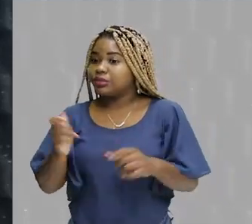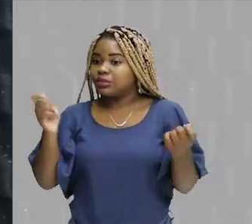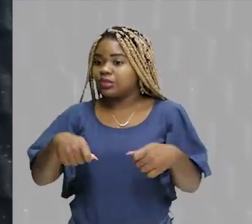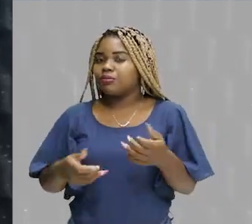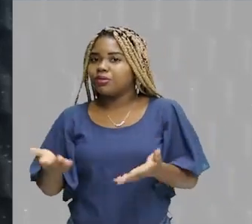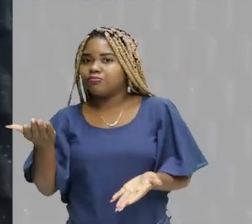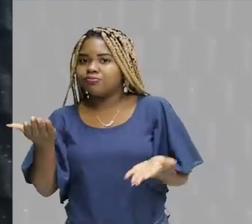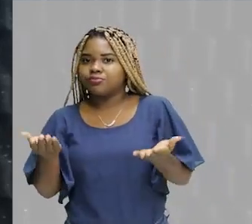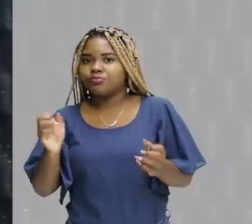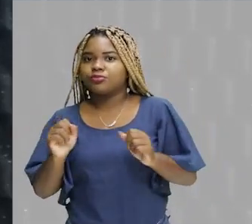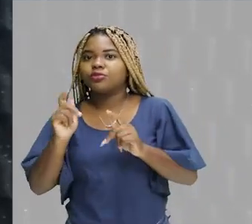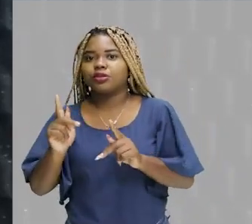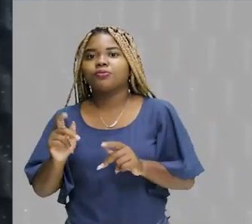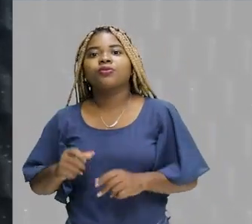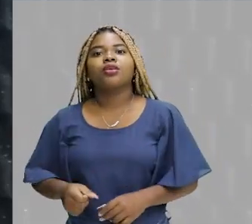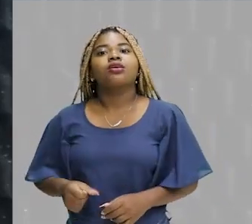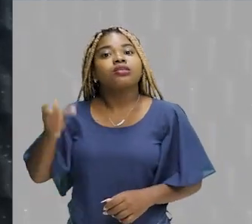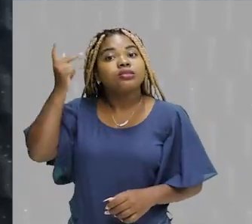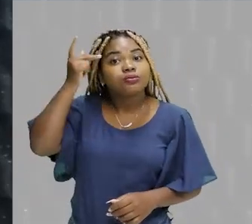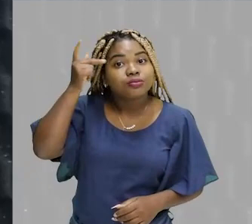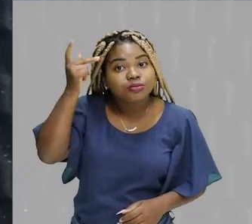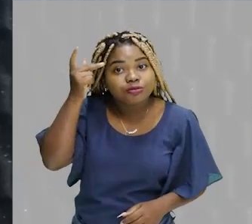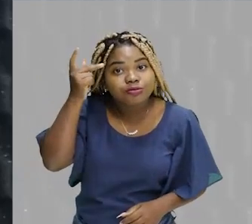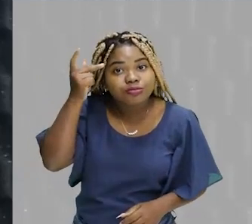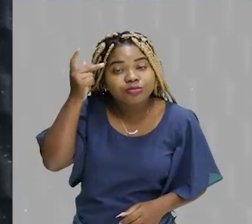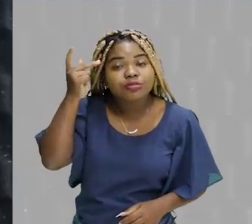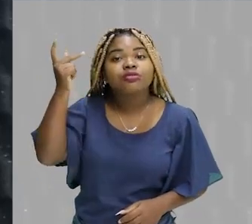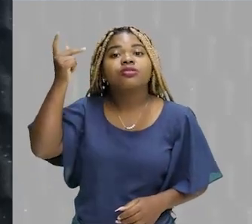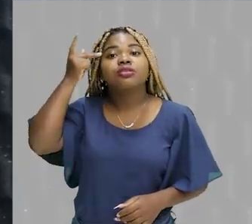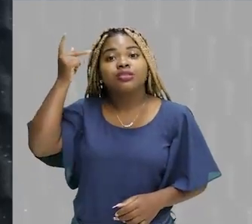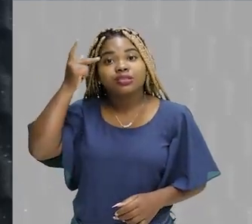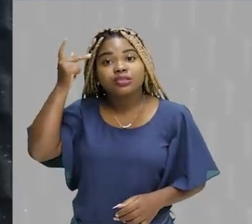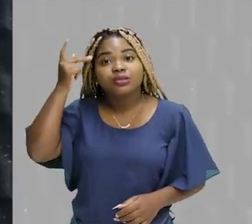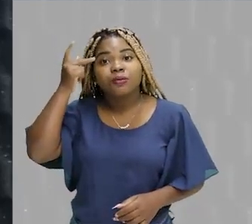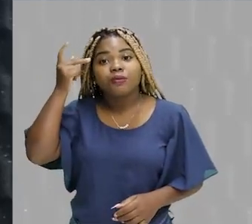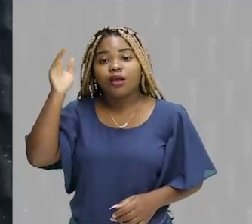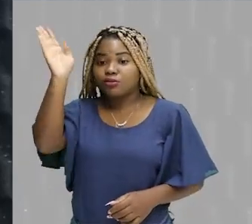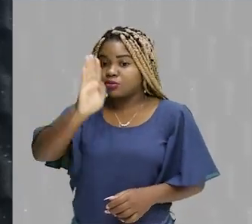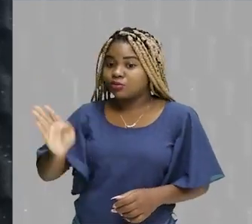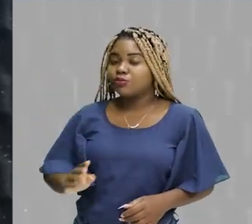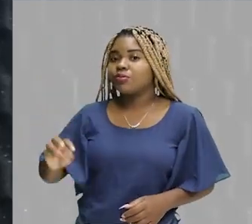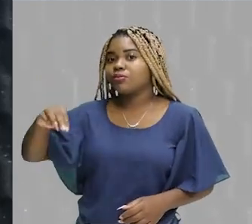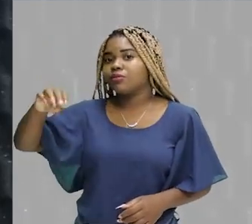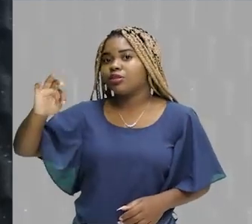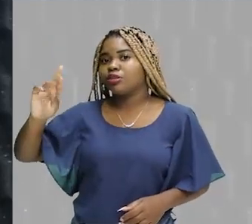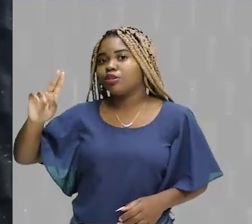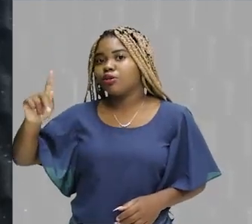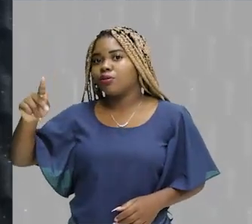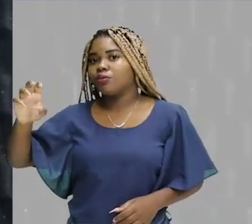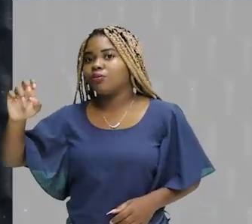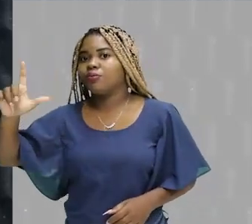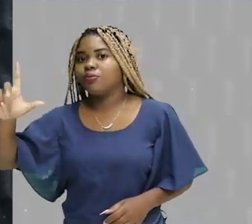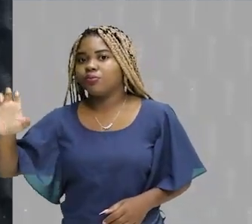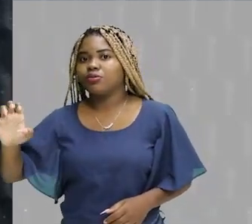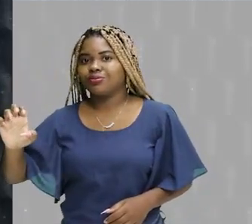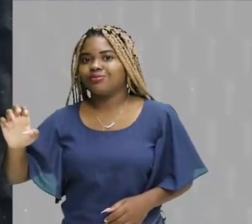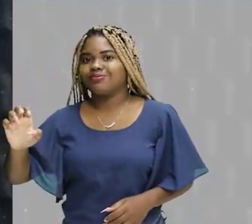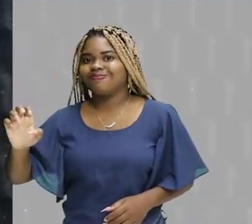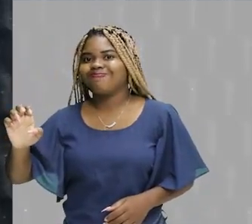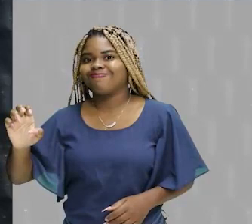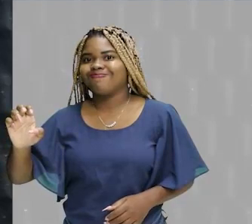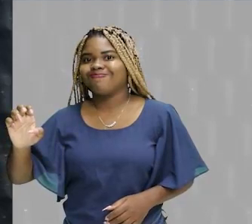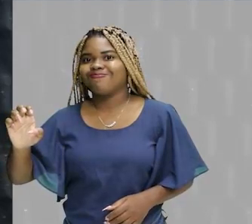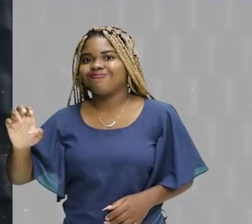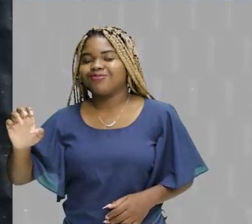comparar. São Paulo. São Paulo é a grande metrópole do Brasil. Em São Paulo bate o coração econômico do